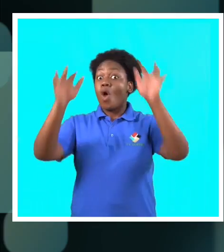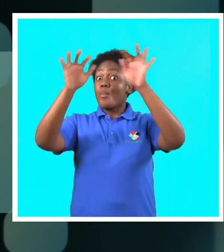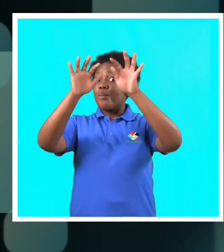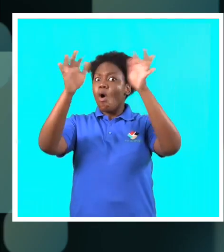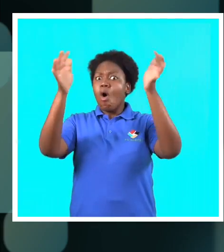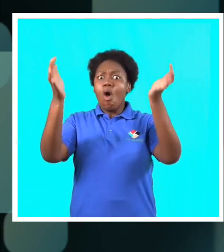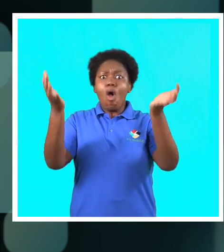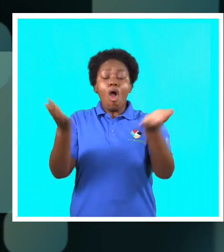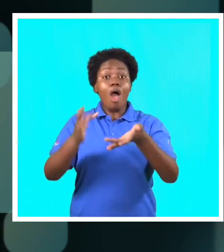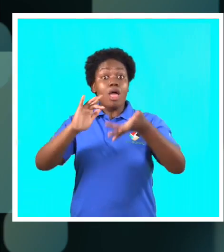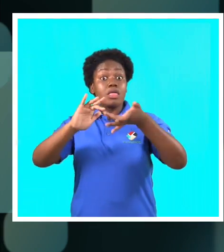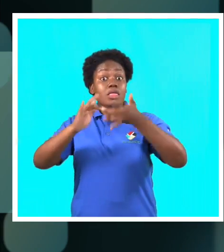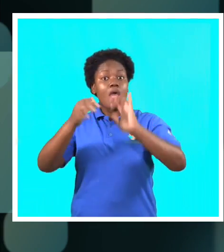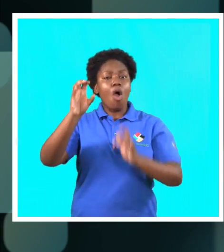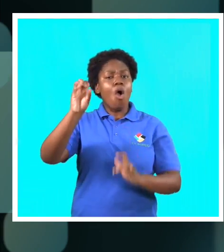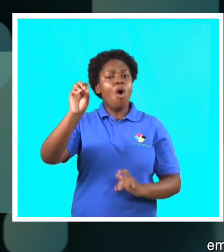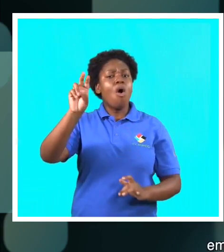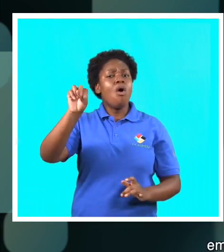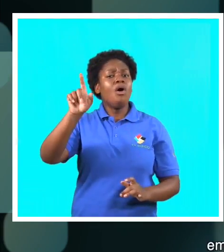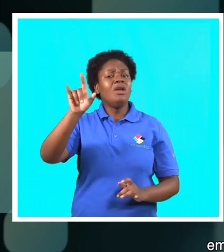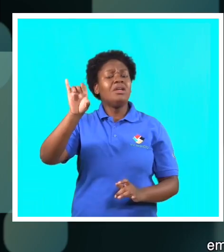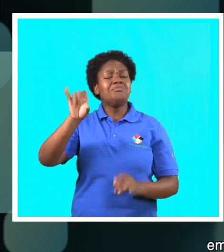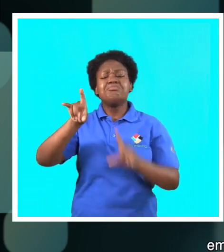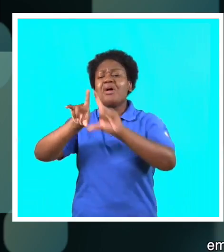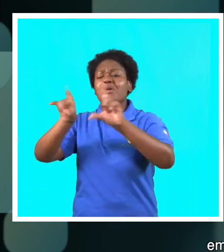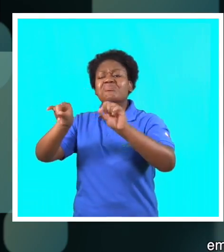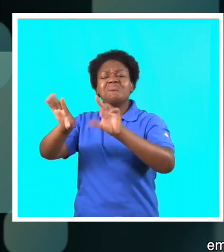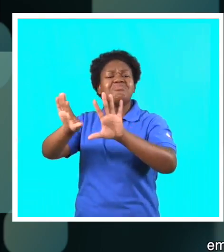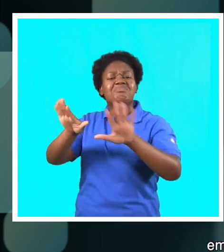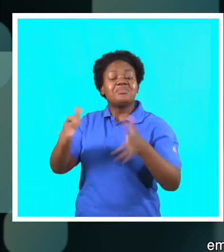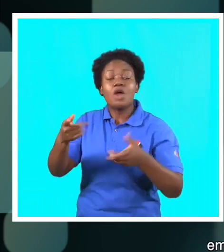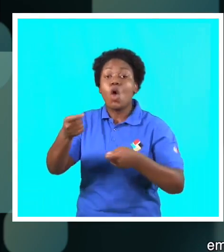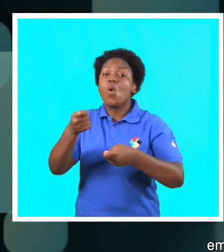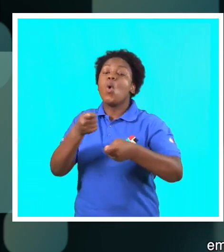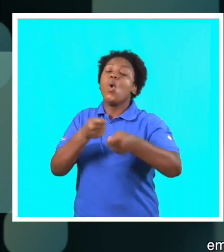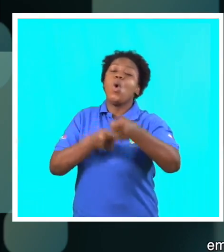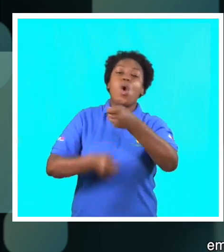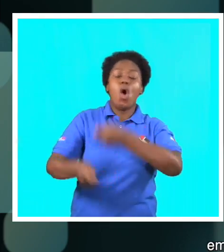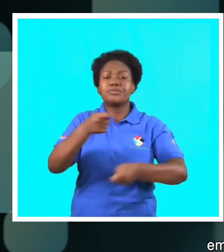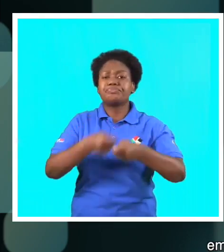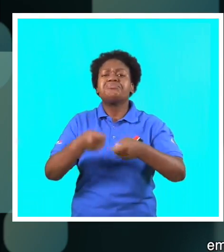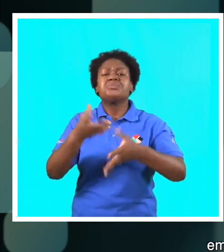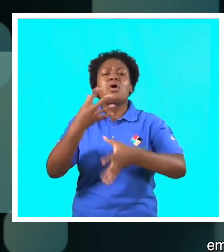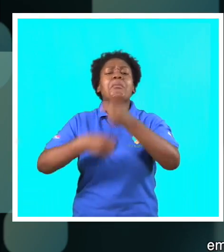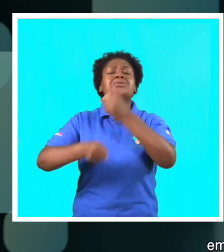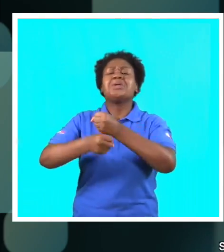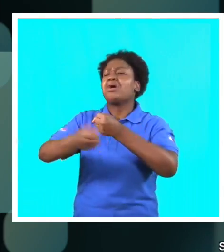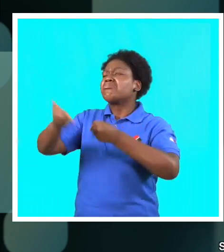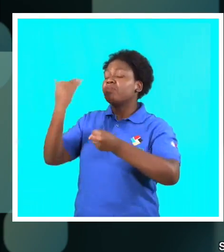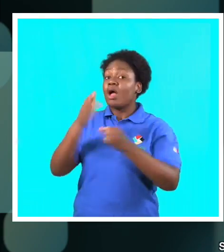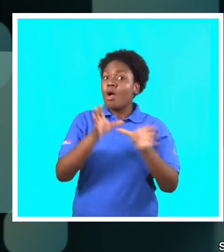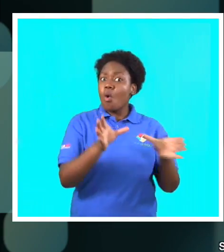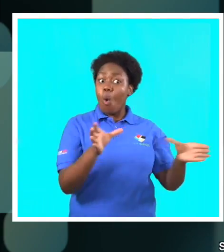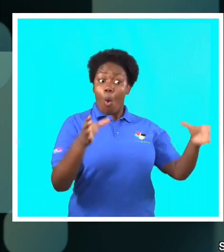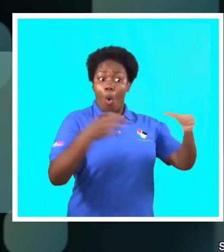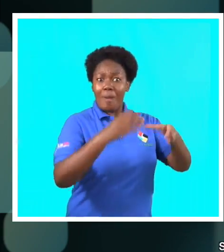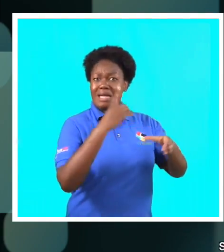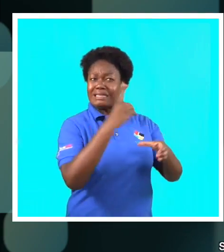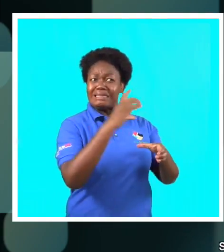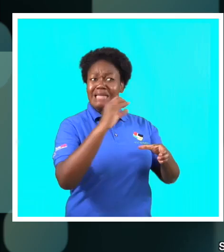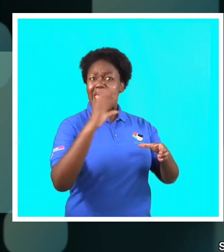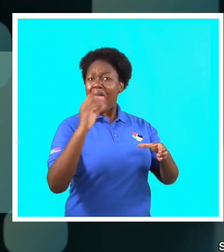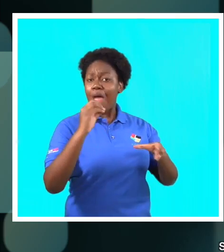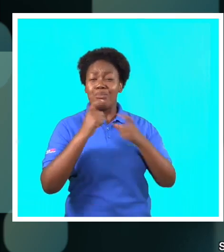No ano passado, em cada 100 moçambicanos, 22 estavam desempregados. 40